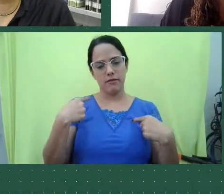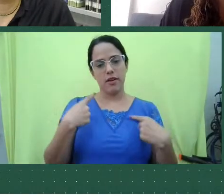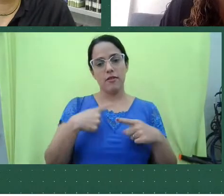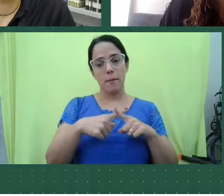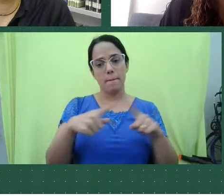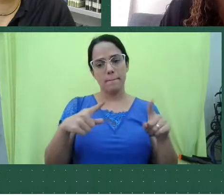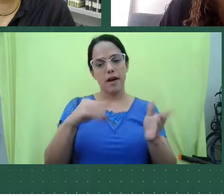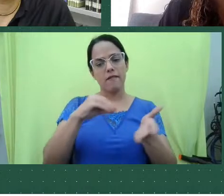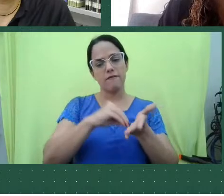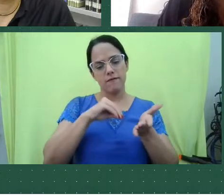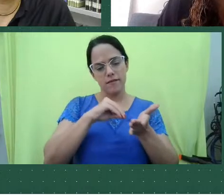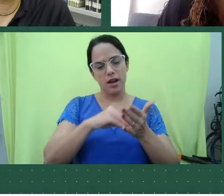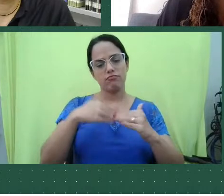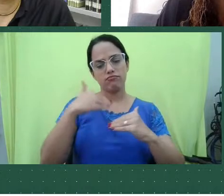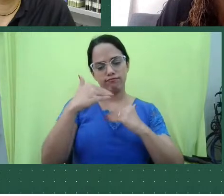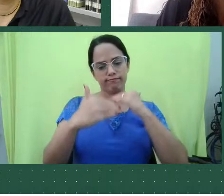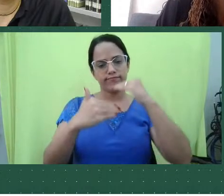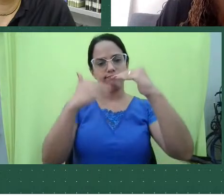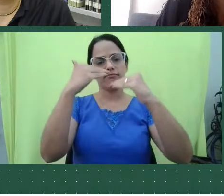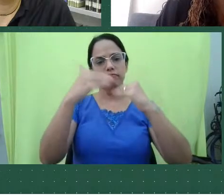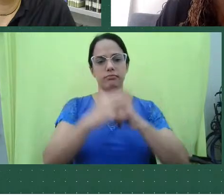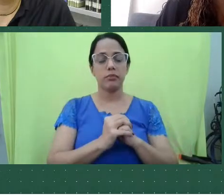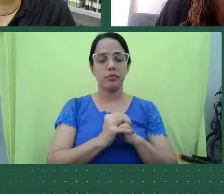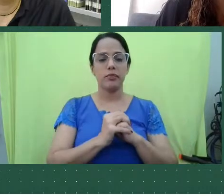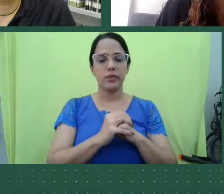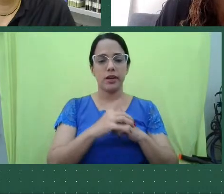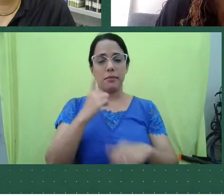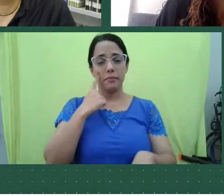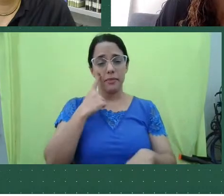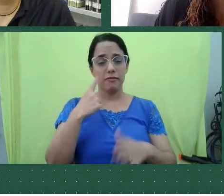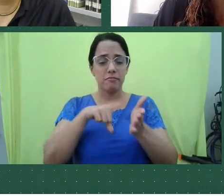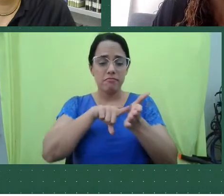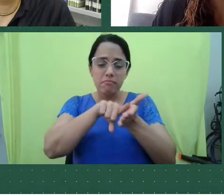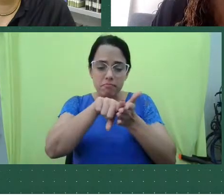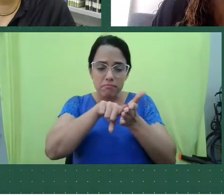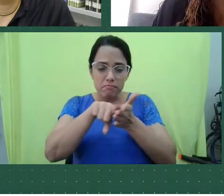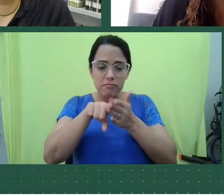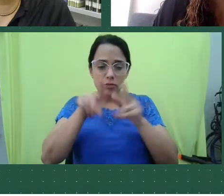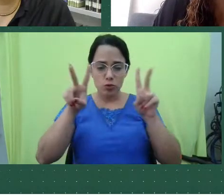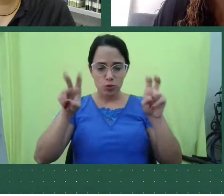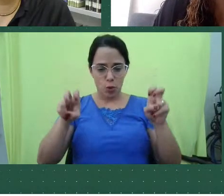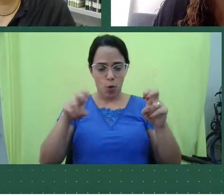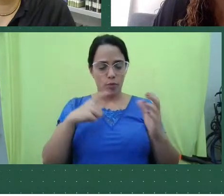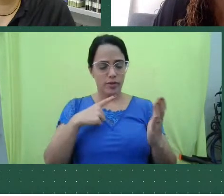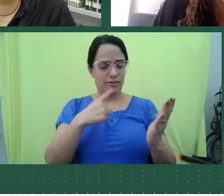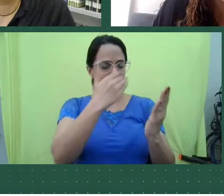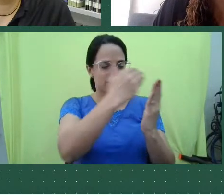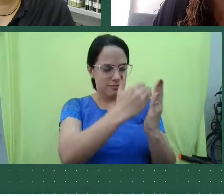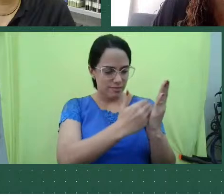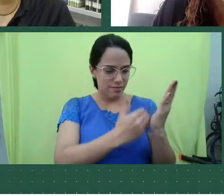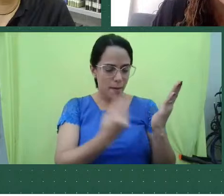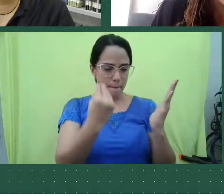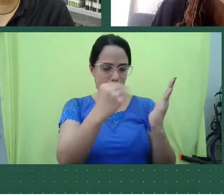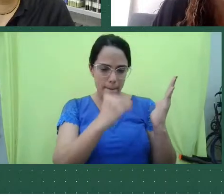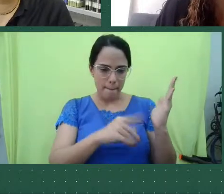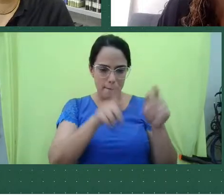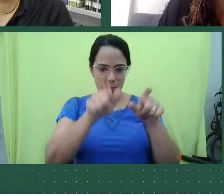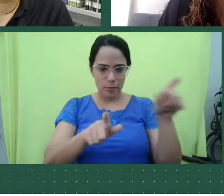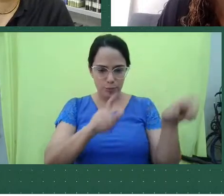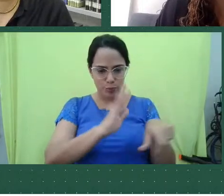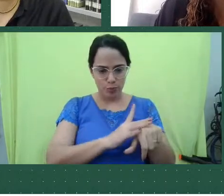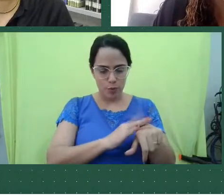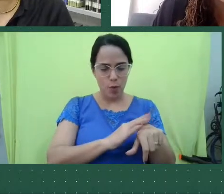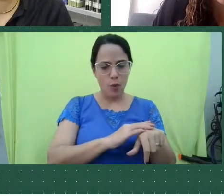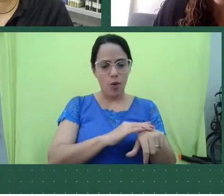muito, muito, muito. Então, se você for pesquisar prontuário, saiba que tanto para prontuário